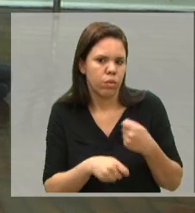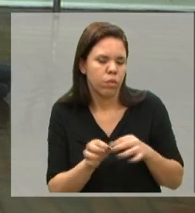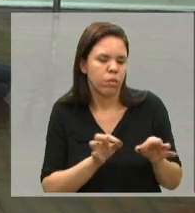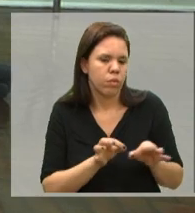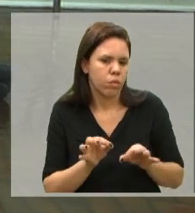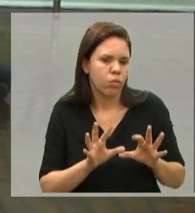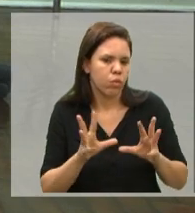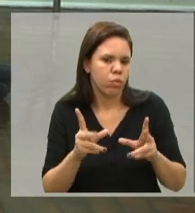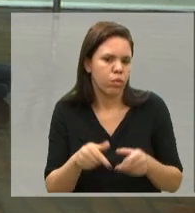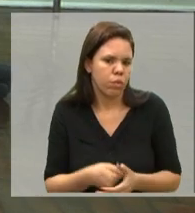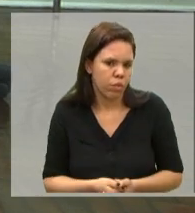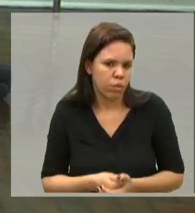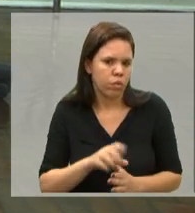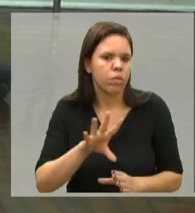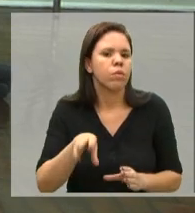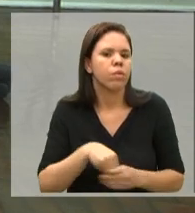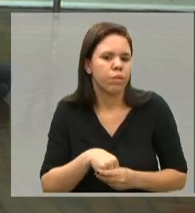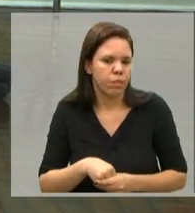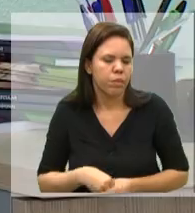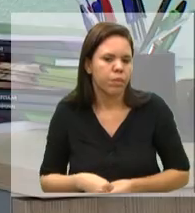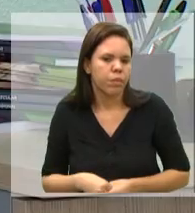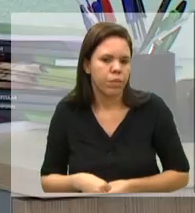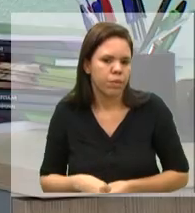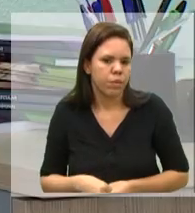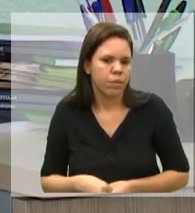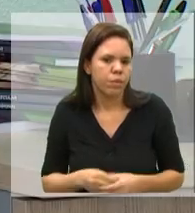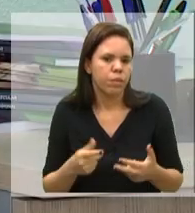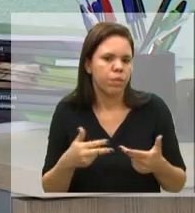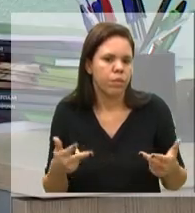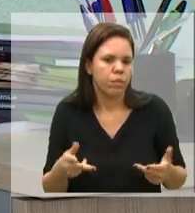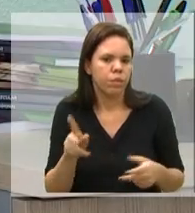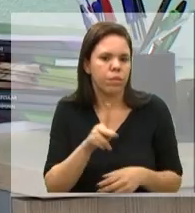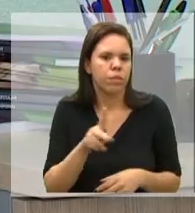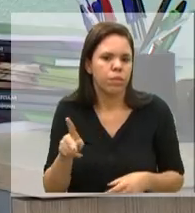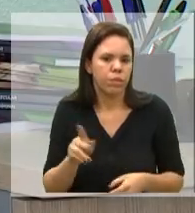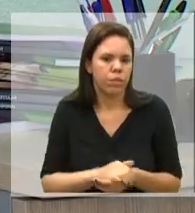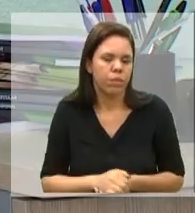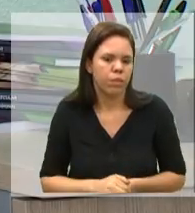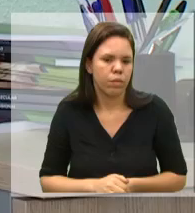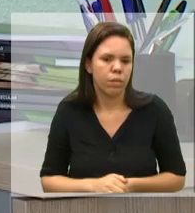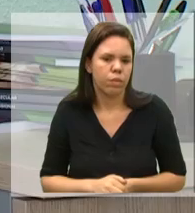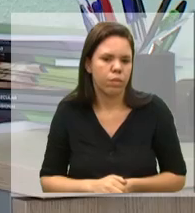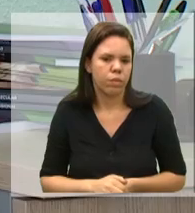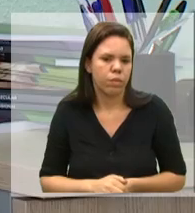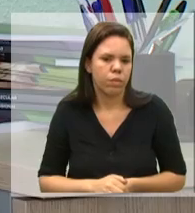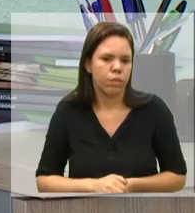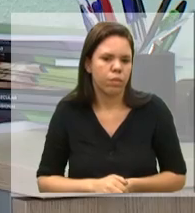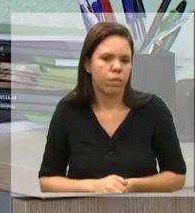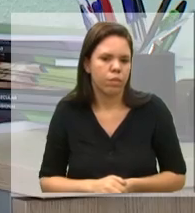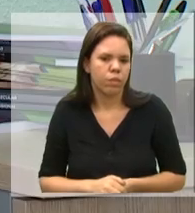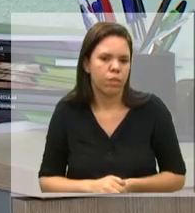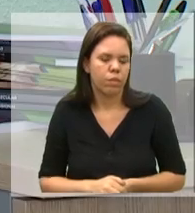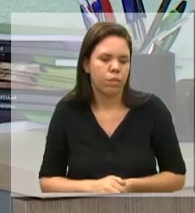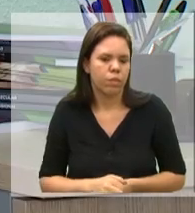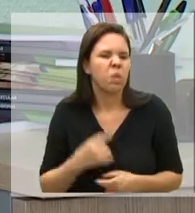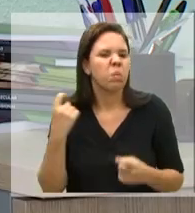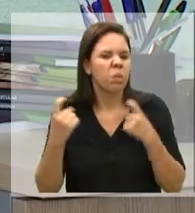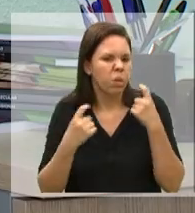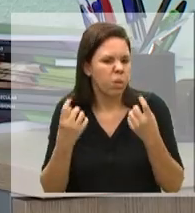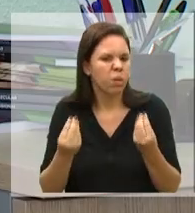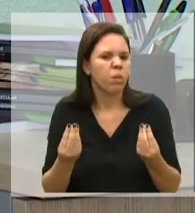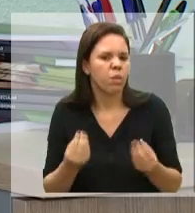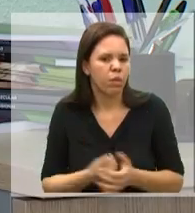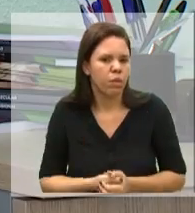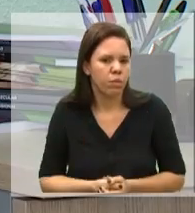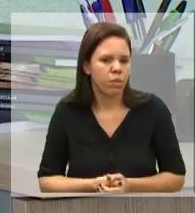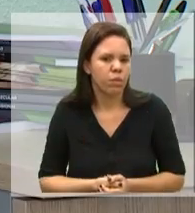administrar tudo isso, integrar tudo isso. Essa coisa do professor, ela é muito... nos preocupa bastante,